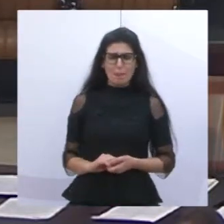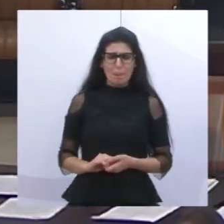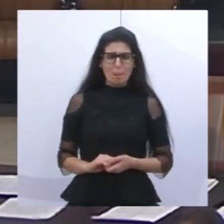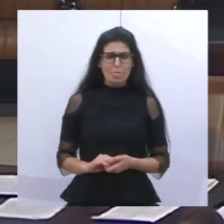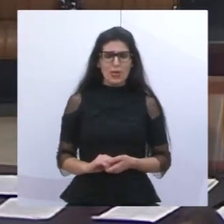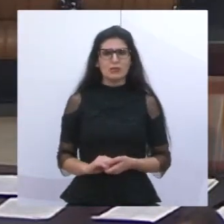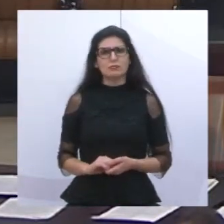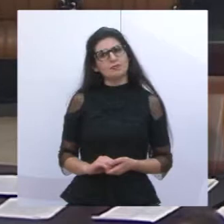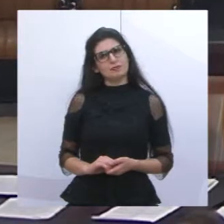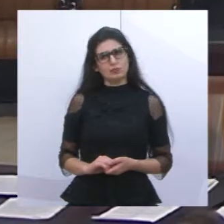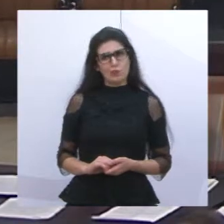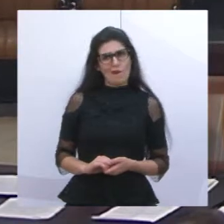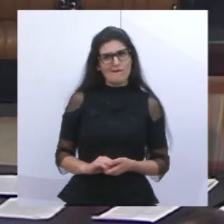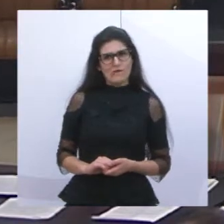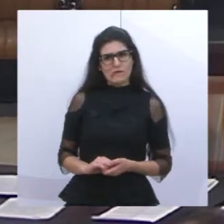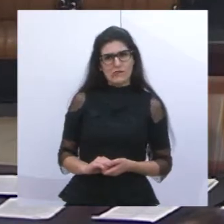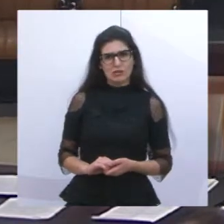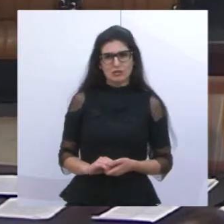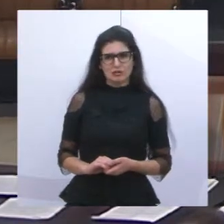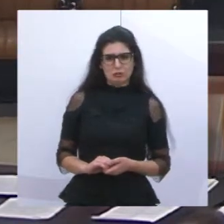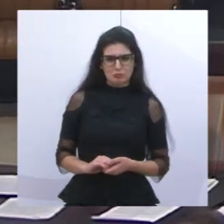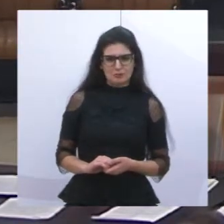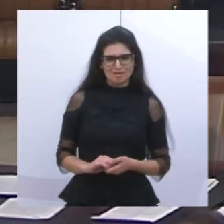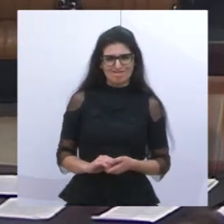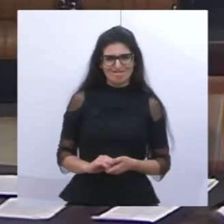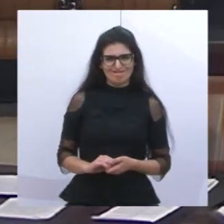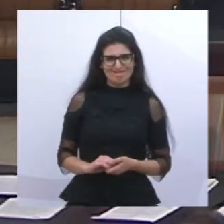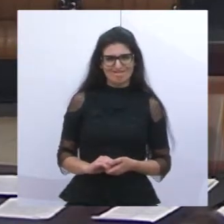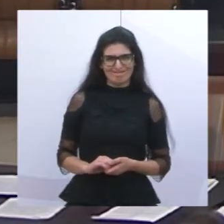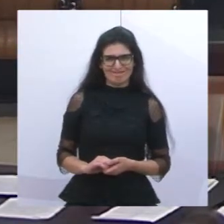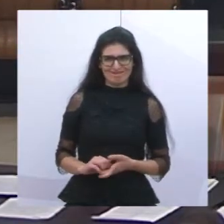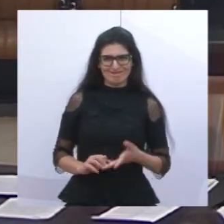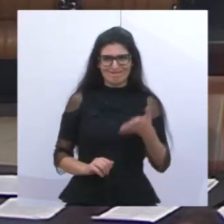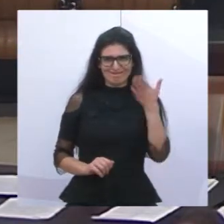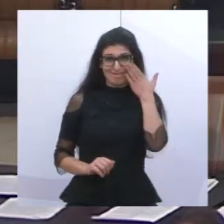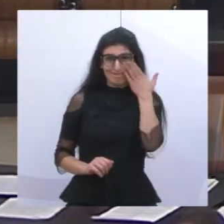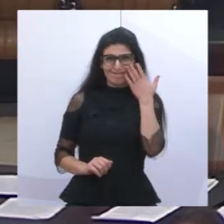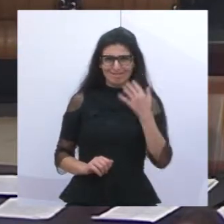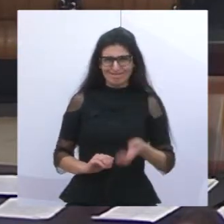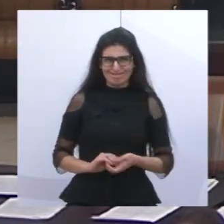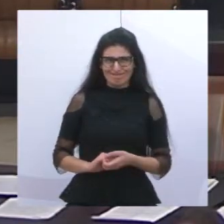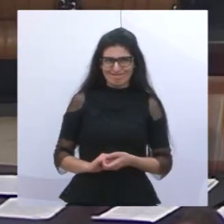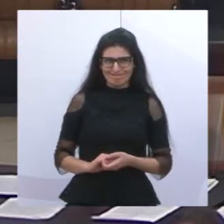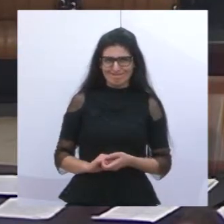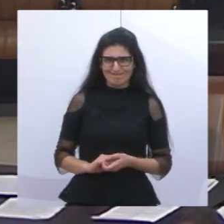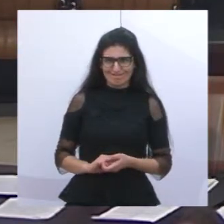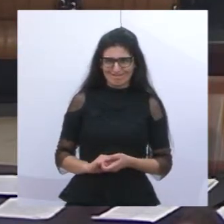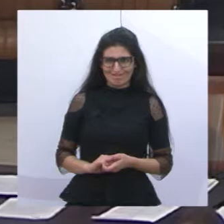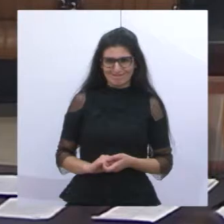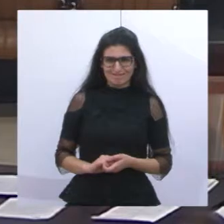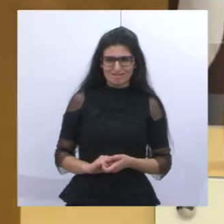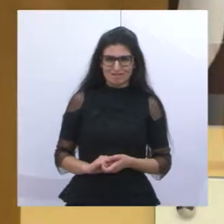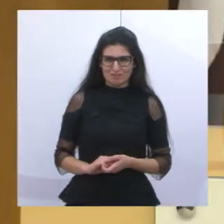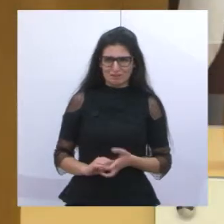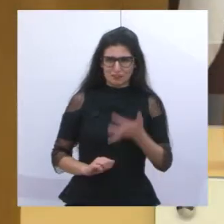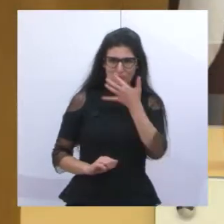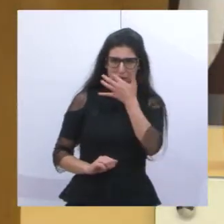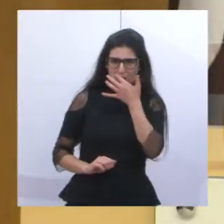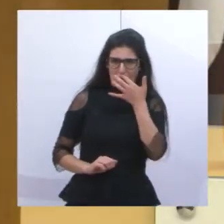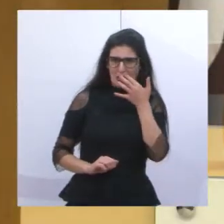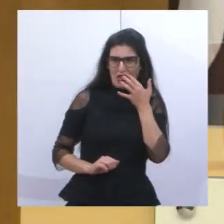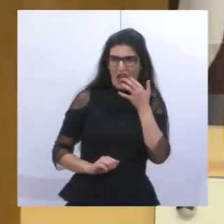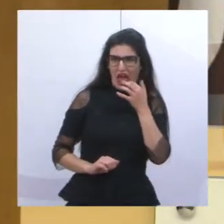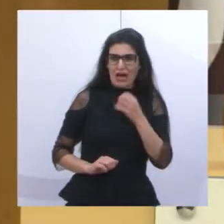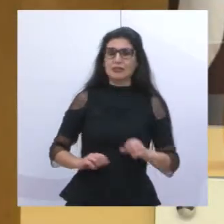ser gasto se o remédio fosse fornecido na... Olha, nós solicitamos essa pergunta. Então, essa